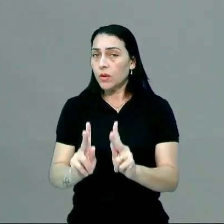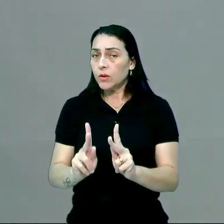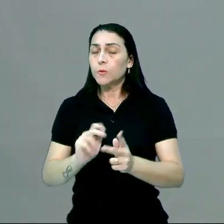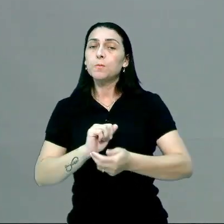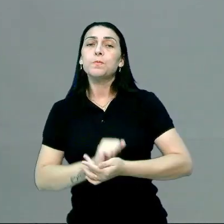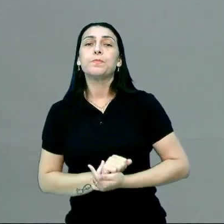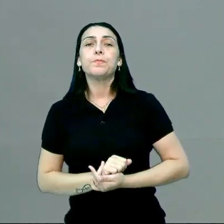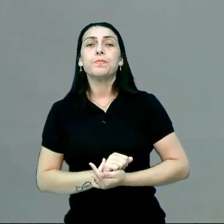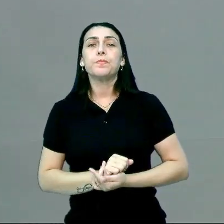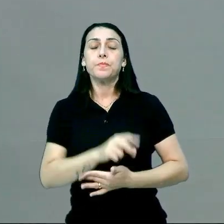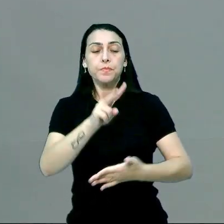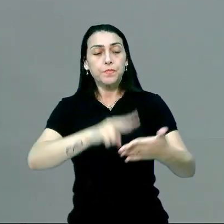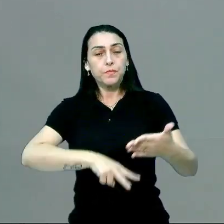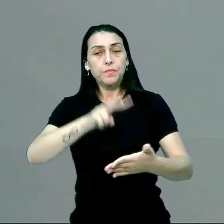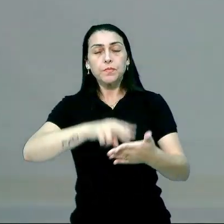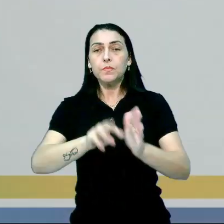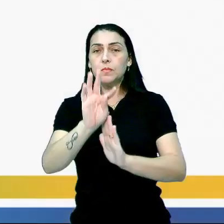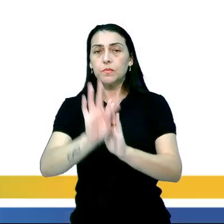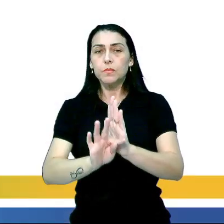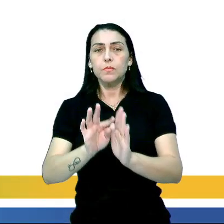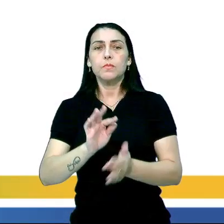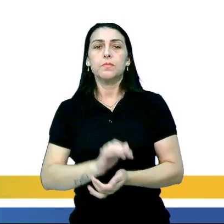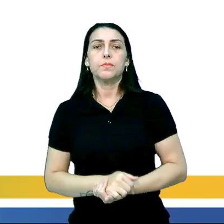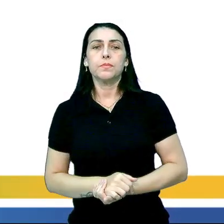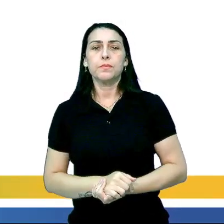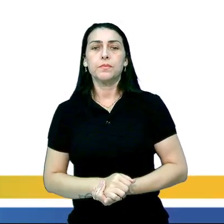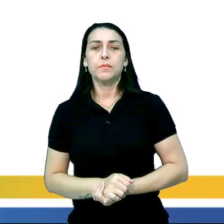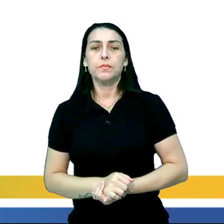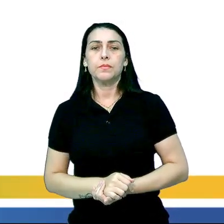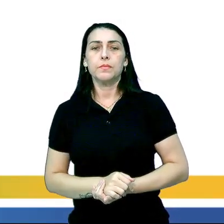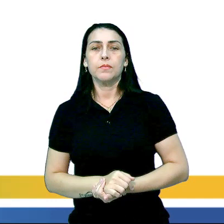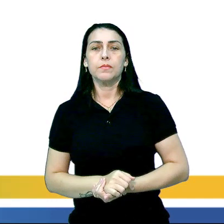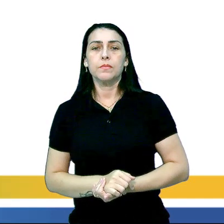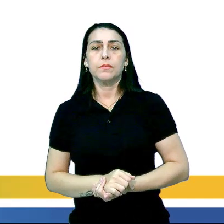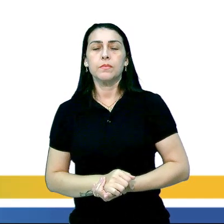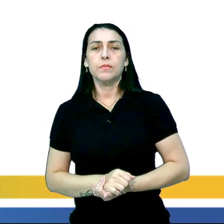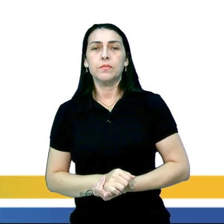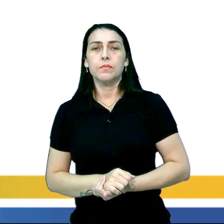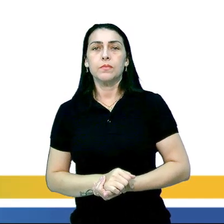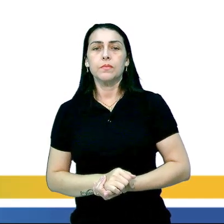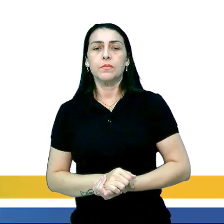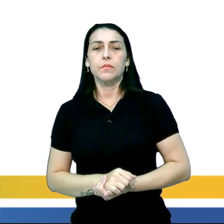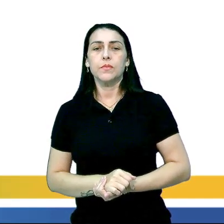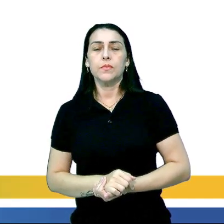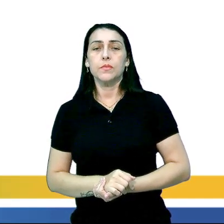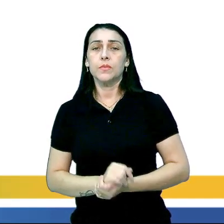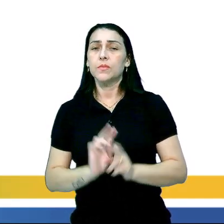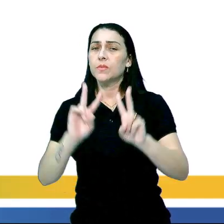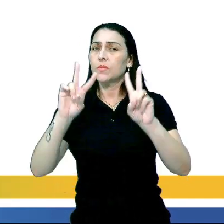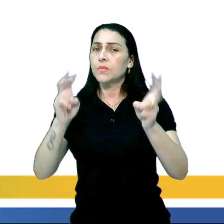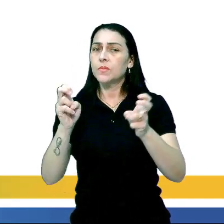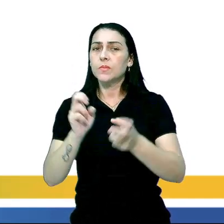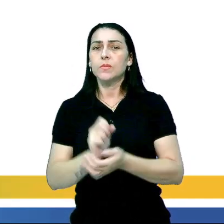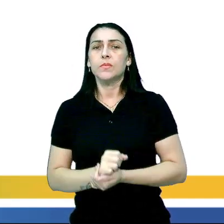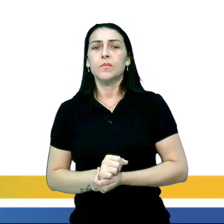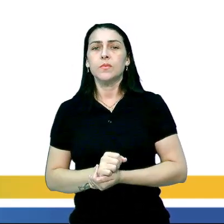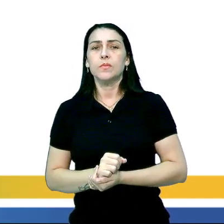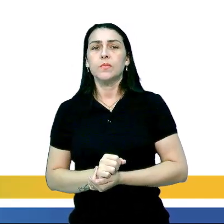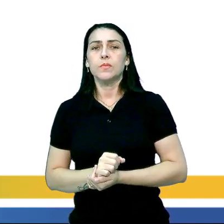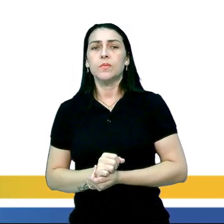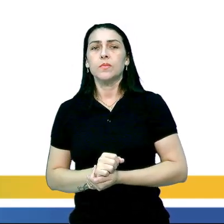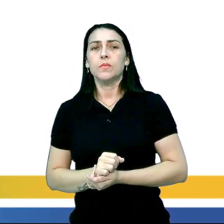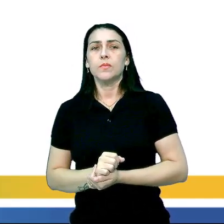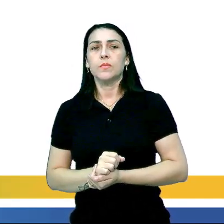ok? Vamos fazer a leitura do nosso texto. Então, o título do nosso texto é